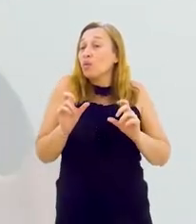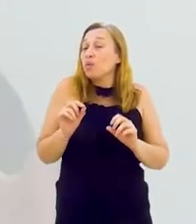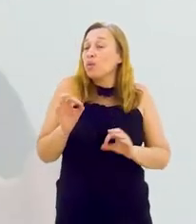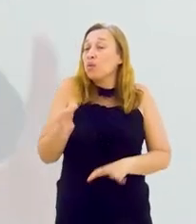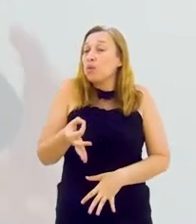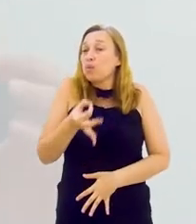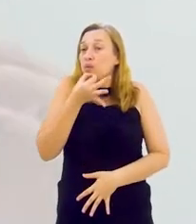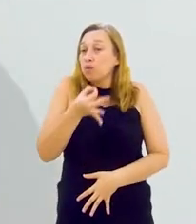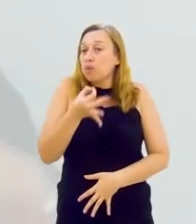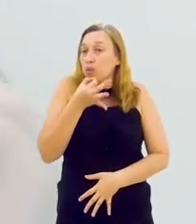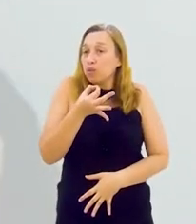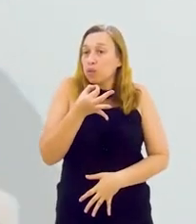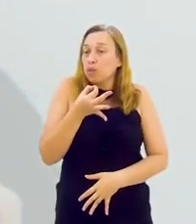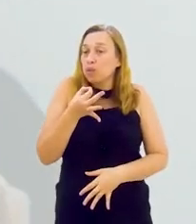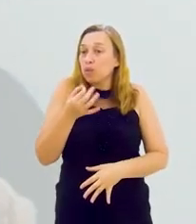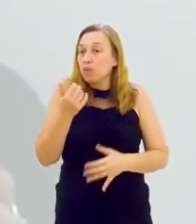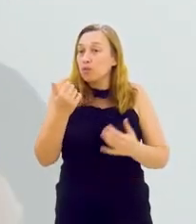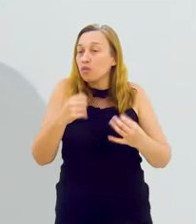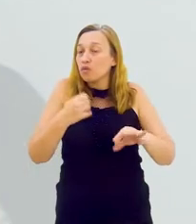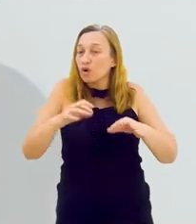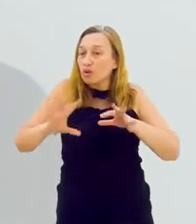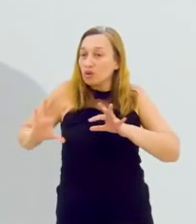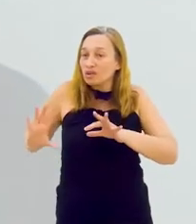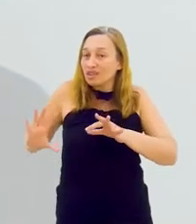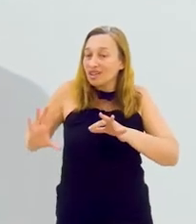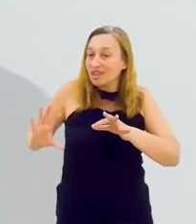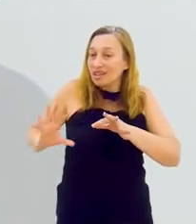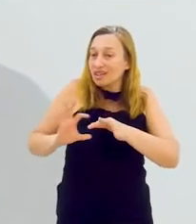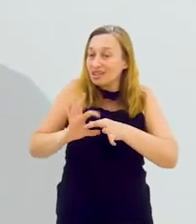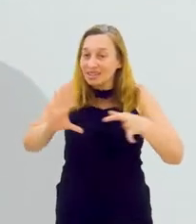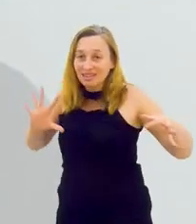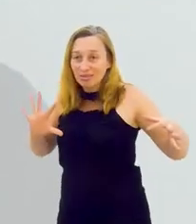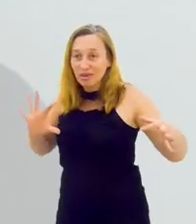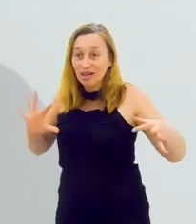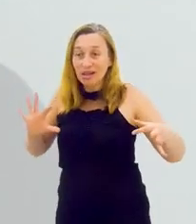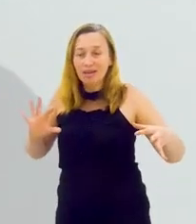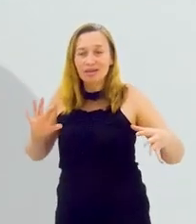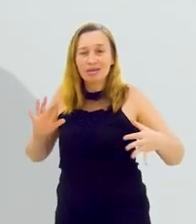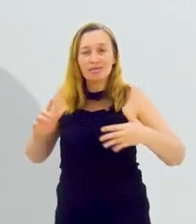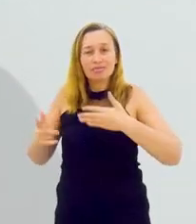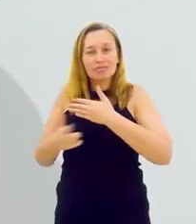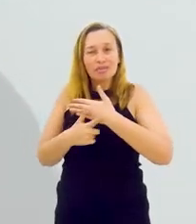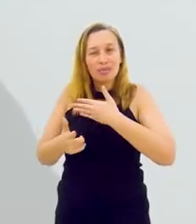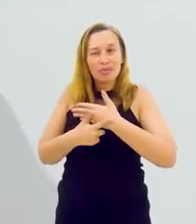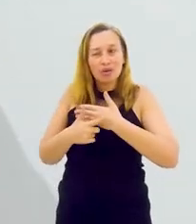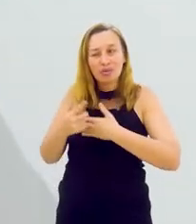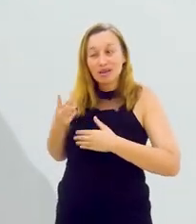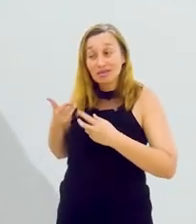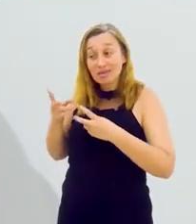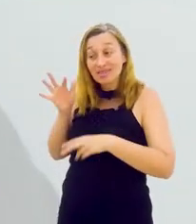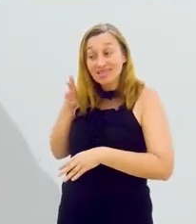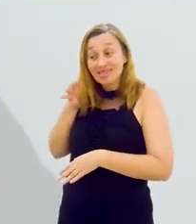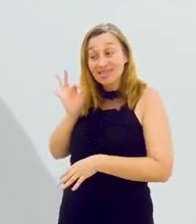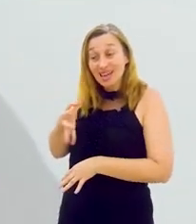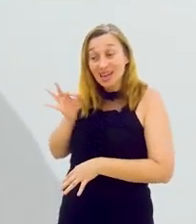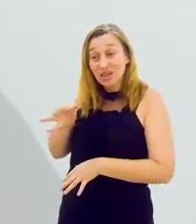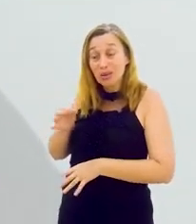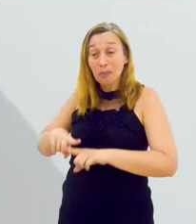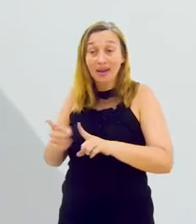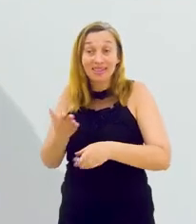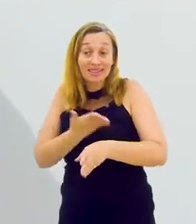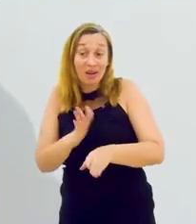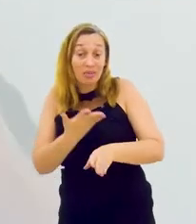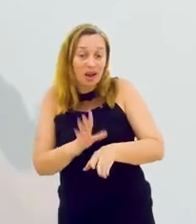o que está, na sua opinião, assim, descasado dessa tríplice hélice, que parece tão óbvia no papel, mas que na prática a gente vê